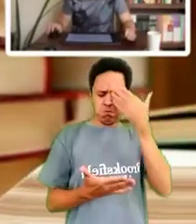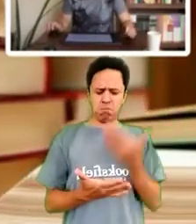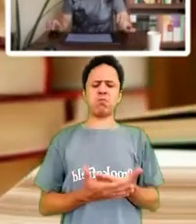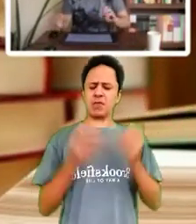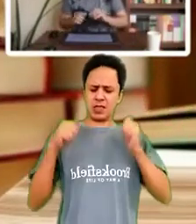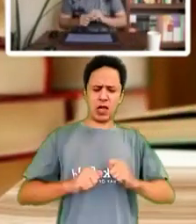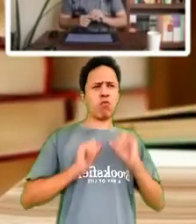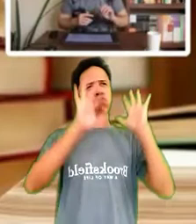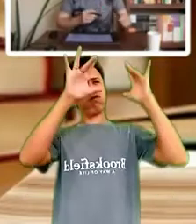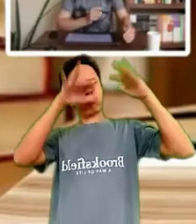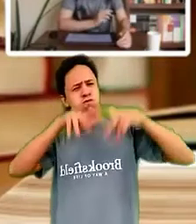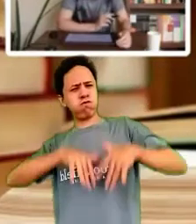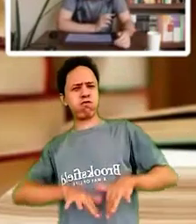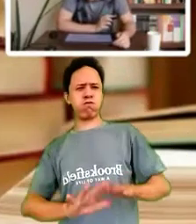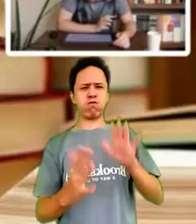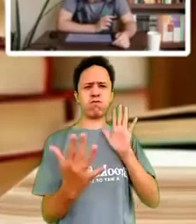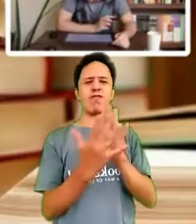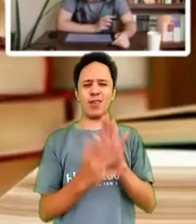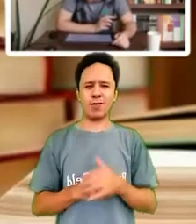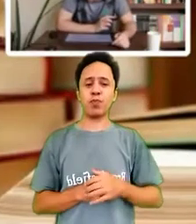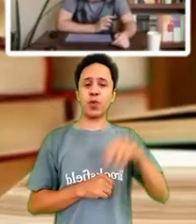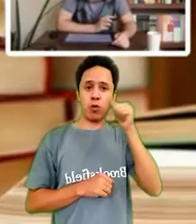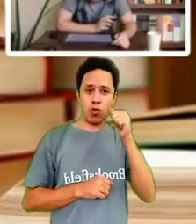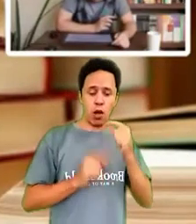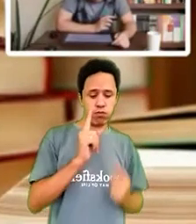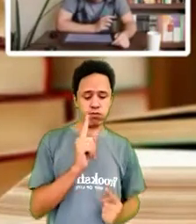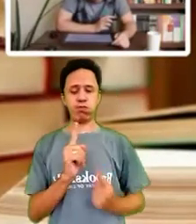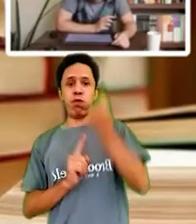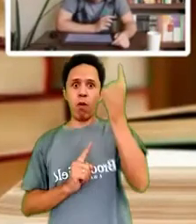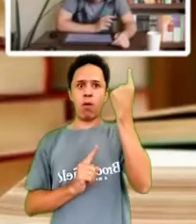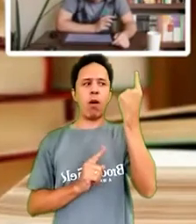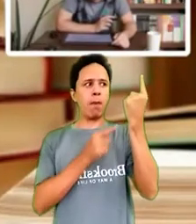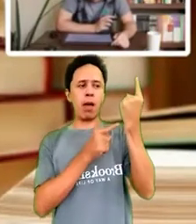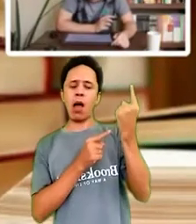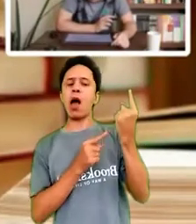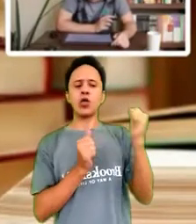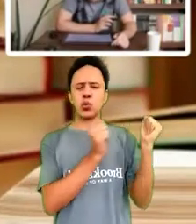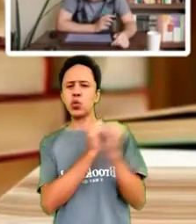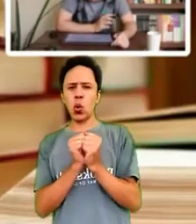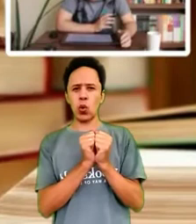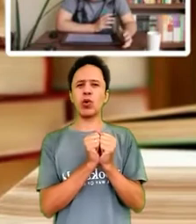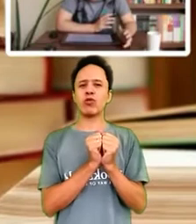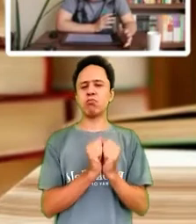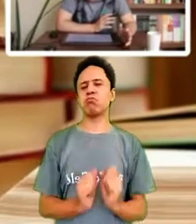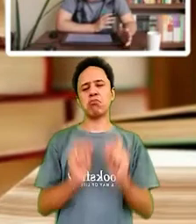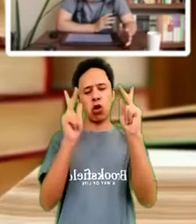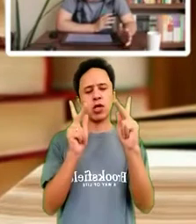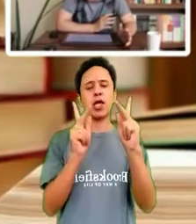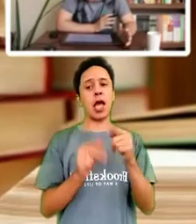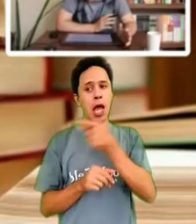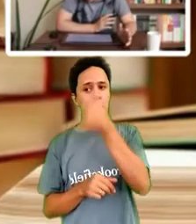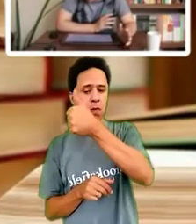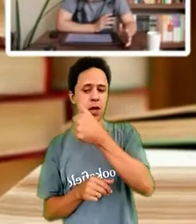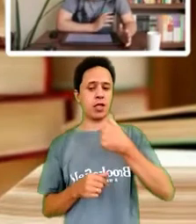gigantesca. E Garrett McNamara, que é recordista mundial atualmente, levantou junto comigo. Pensei, tudo bem, ele vai pegar